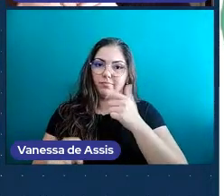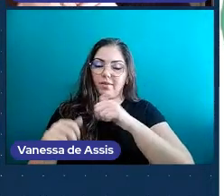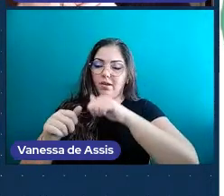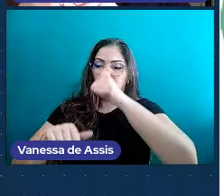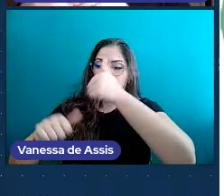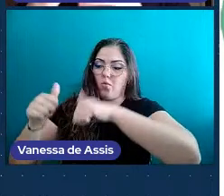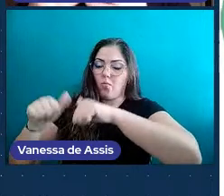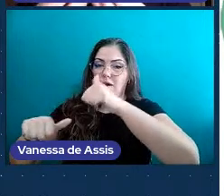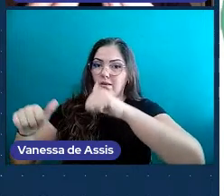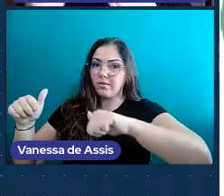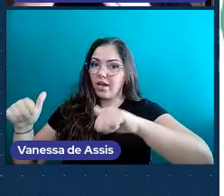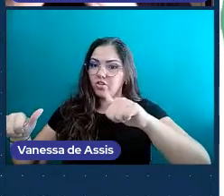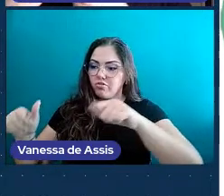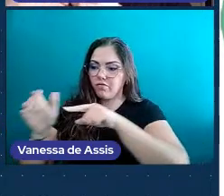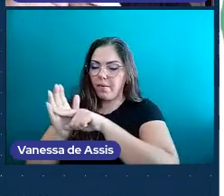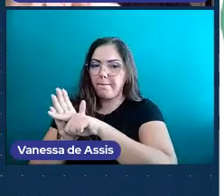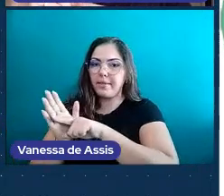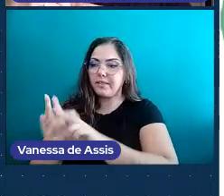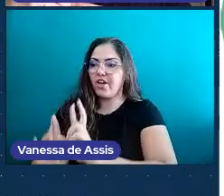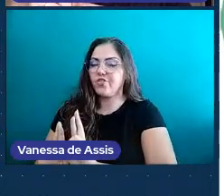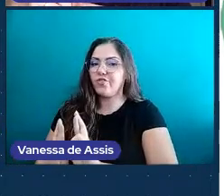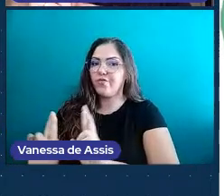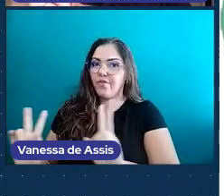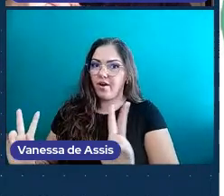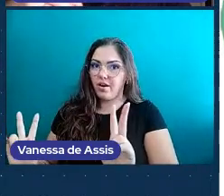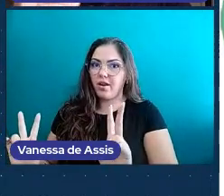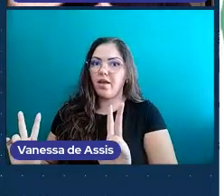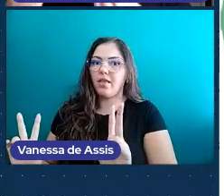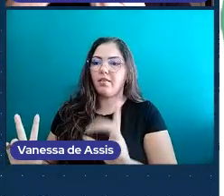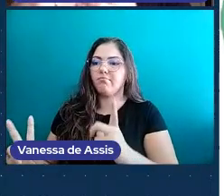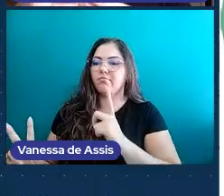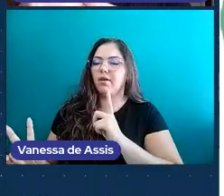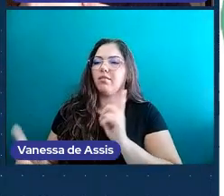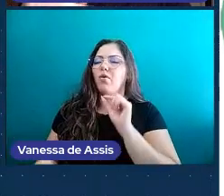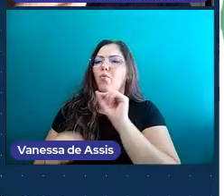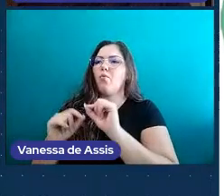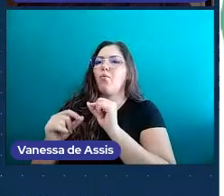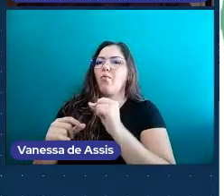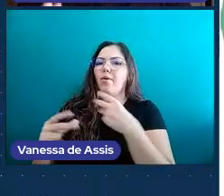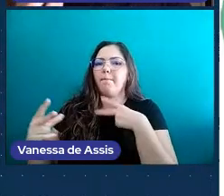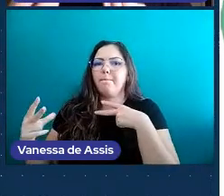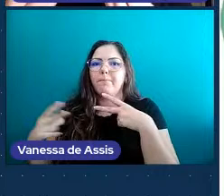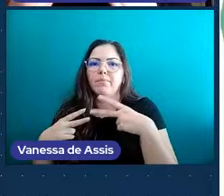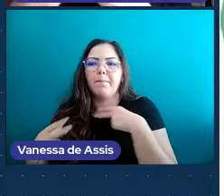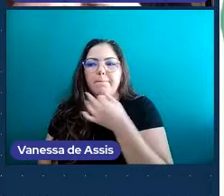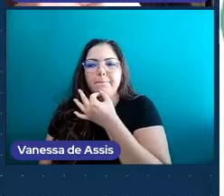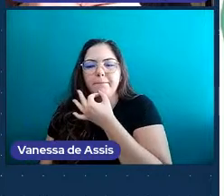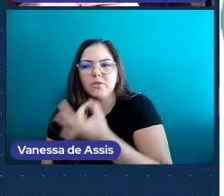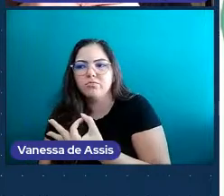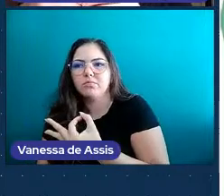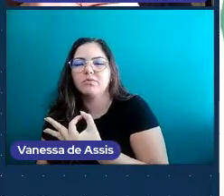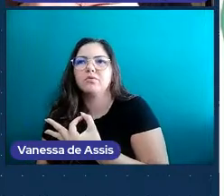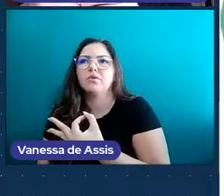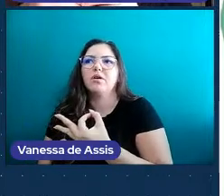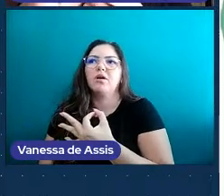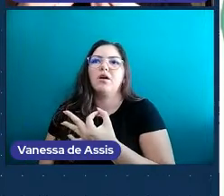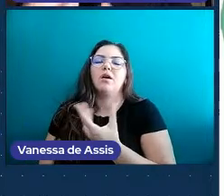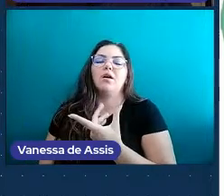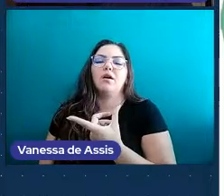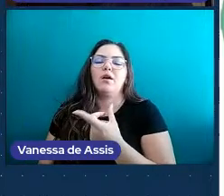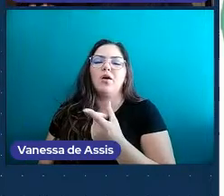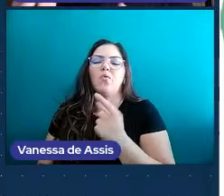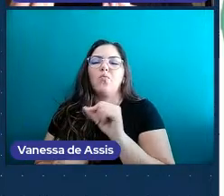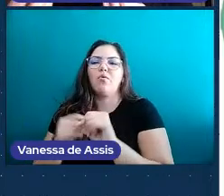de um outro paradigma, em que a subjetividade dos pesquisadores, da pessoa pesquisadora, que os valores dessa